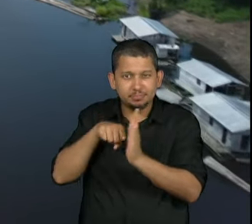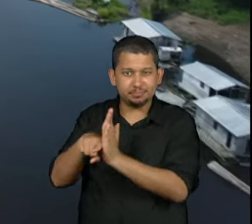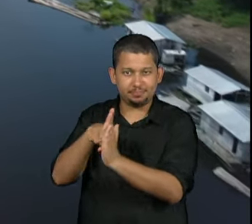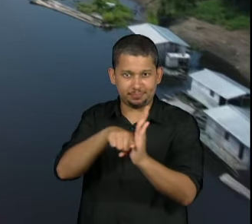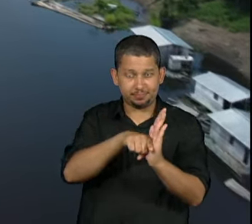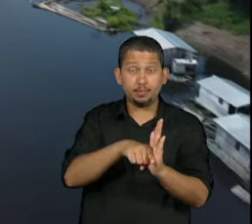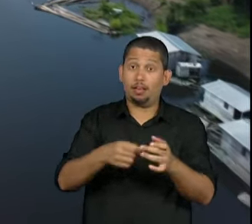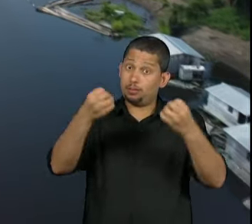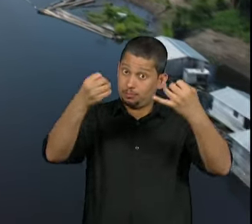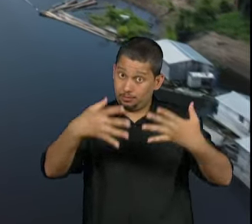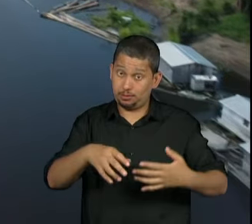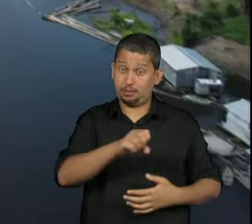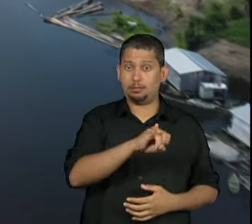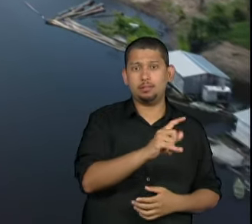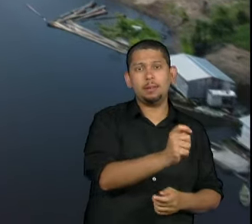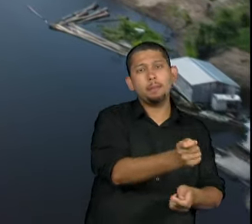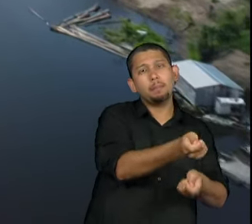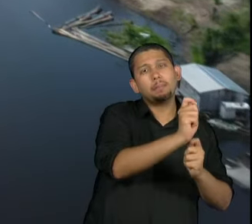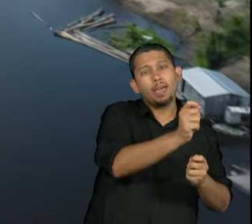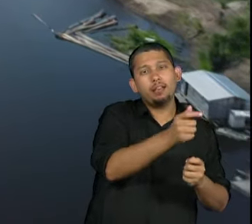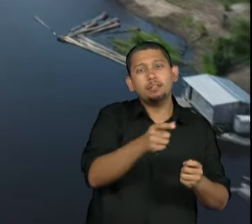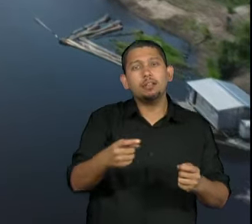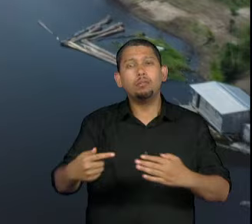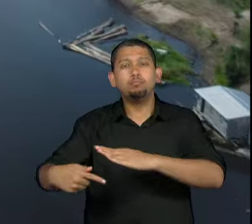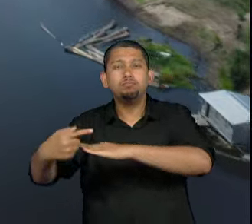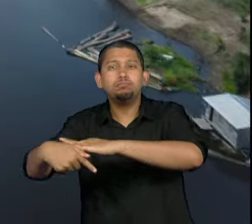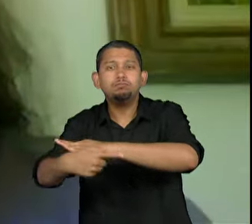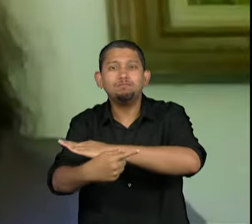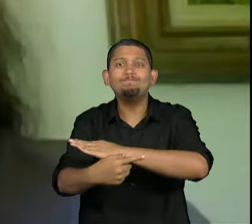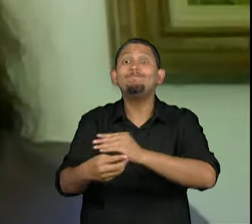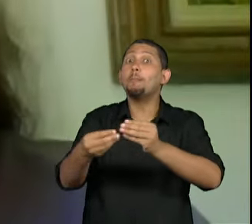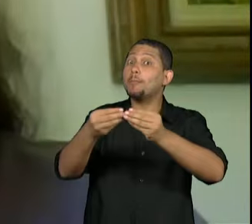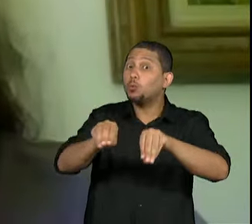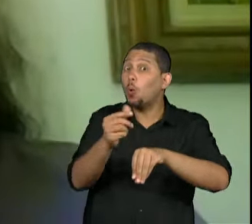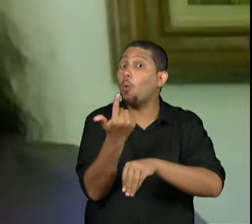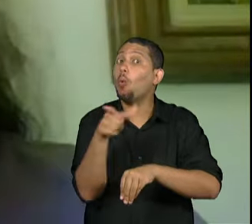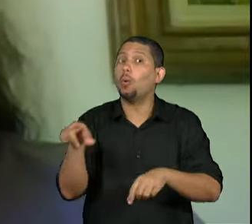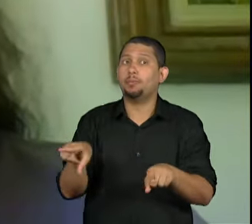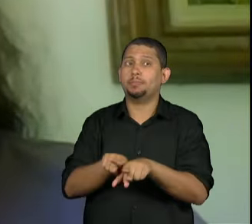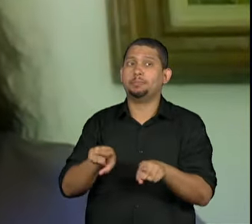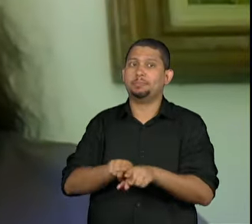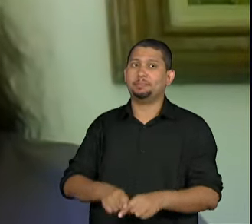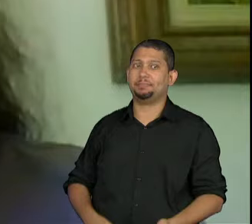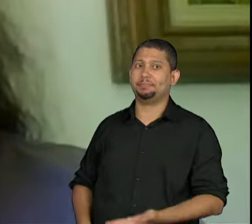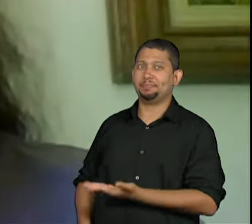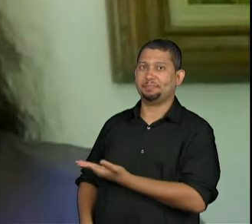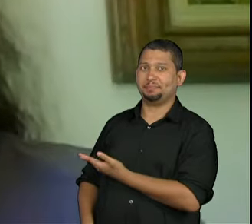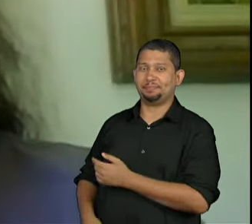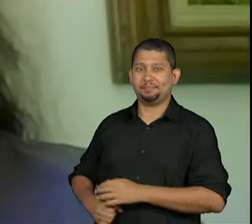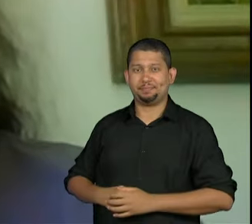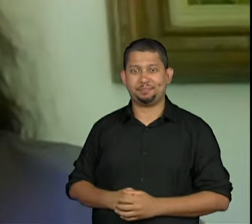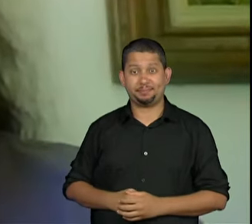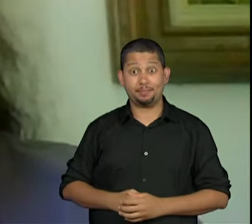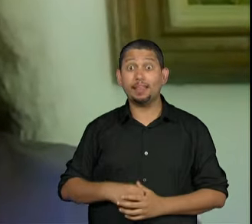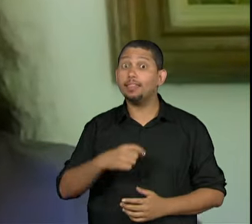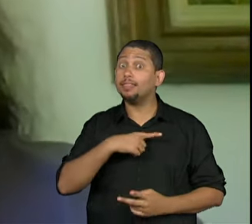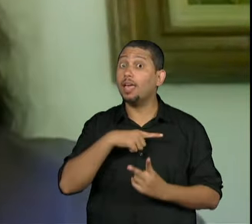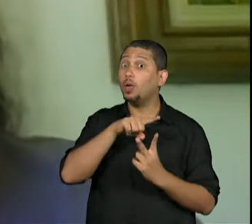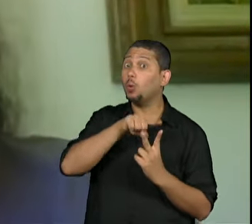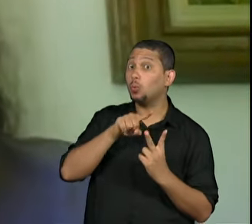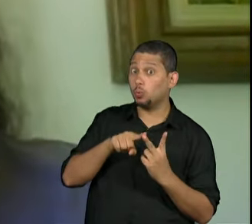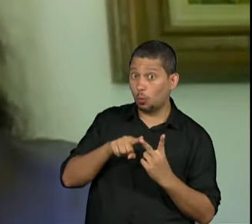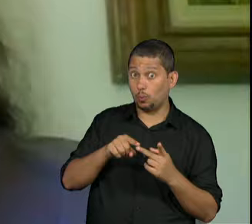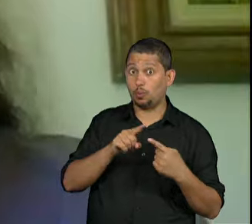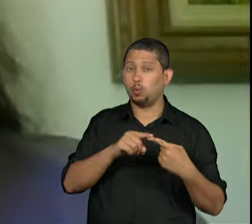com a pesca também impactam as espécies. Ali na região do estudo, a gente tem 2 espécies de golfinhos da Amazônia, que é o